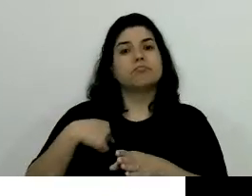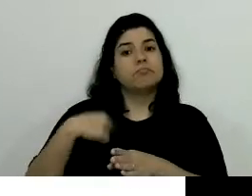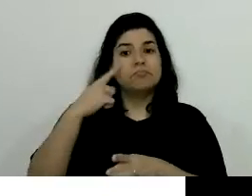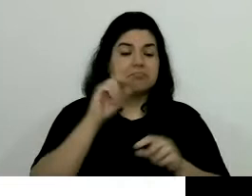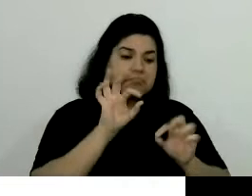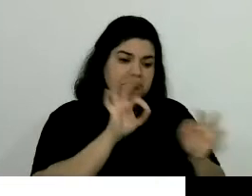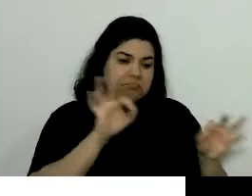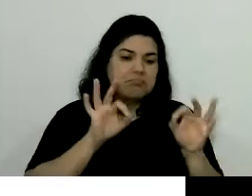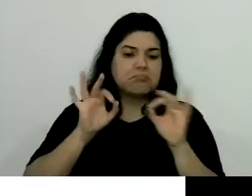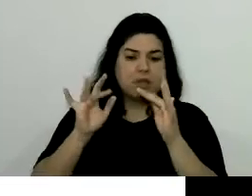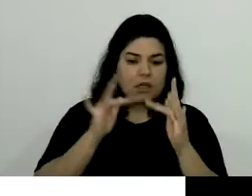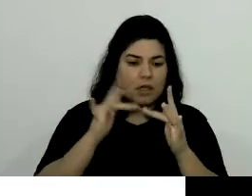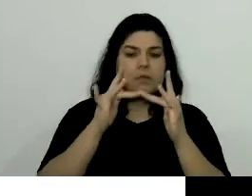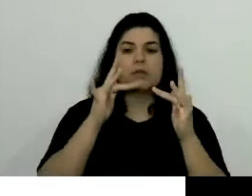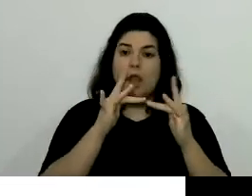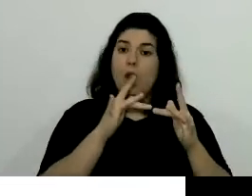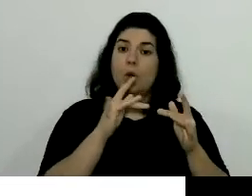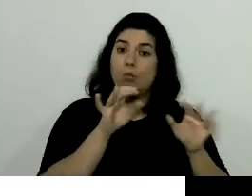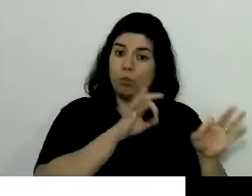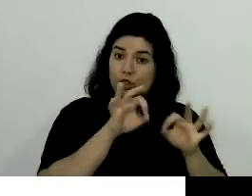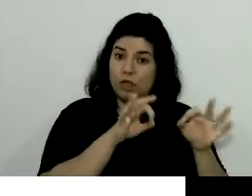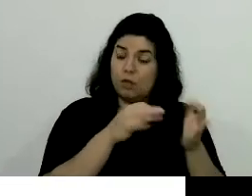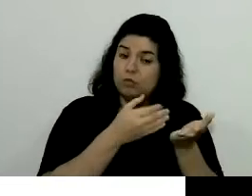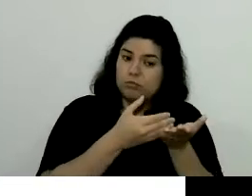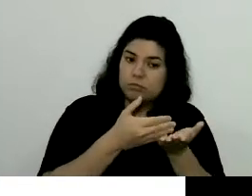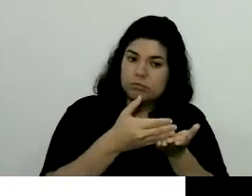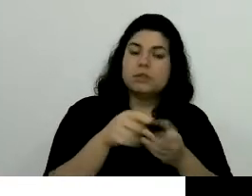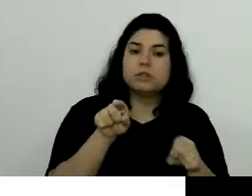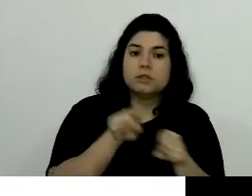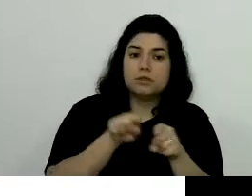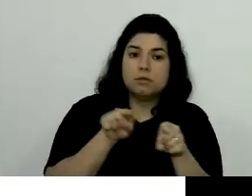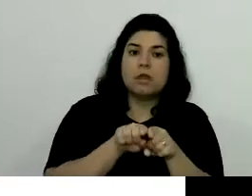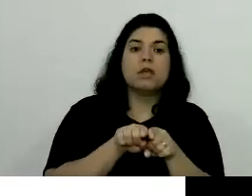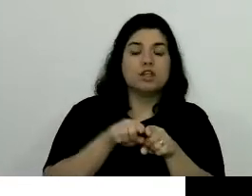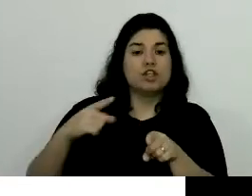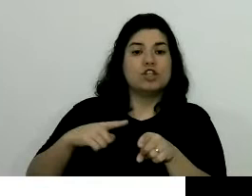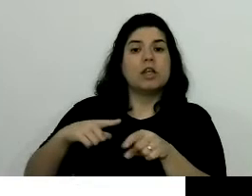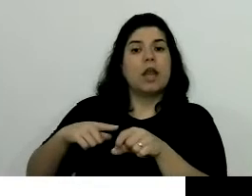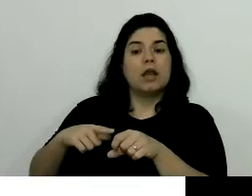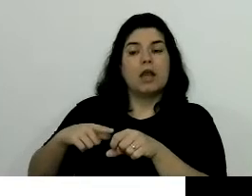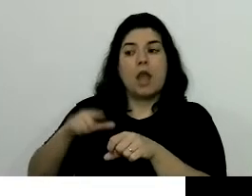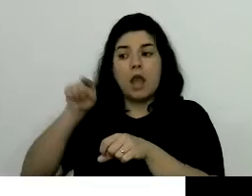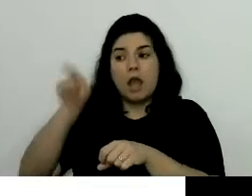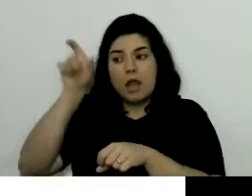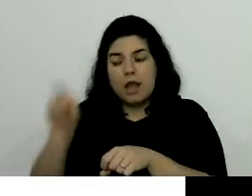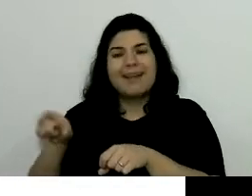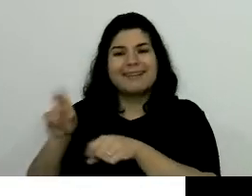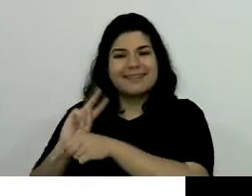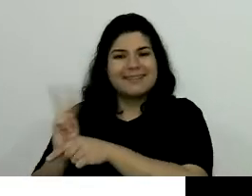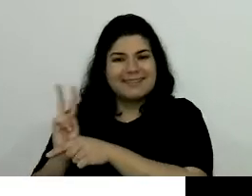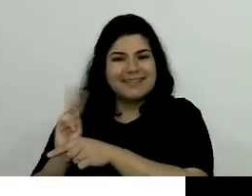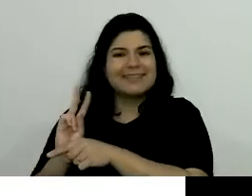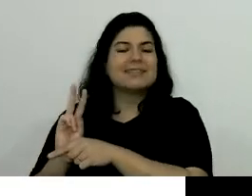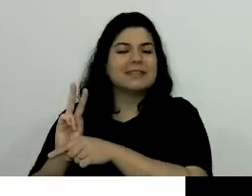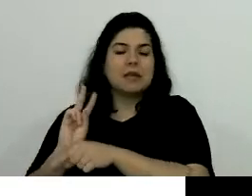ao projeto inicial, né? E a nossa conservadora, que não era conservadora, ela era a pessoa que trabalhava